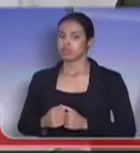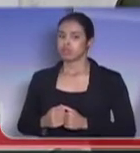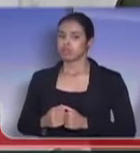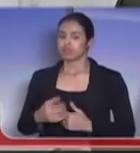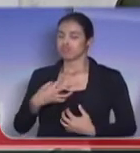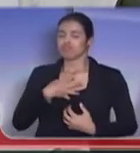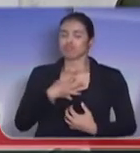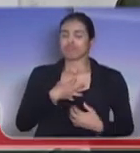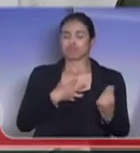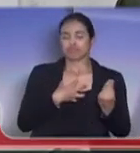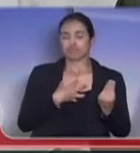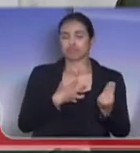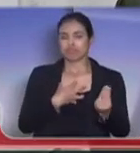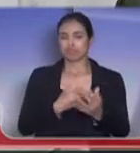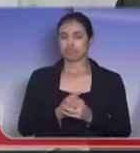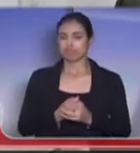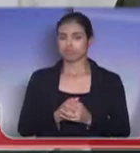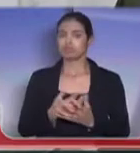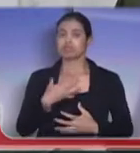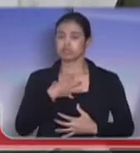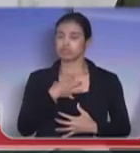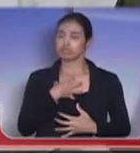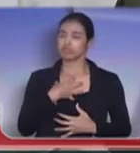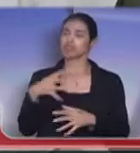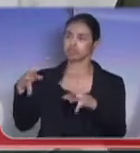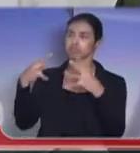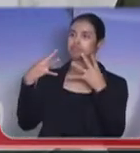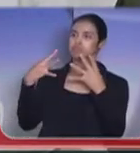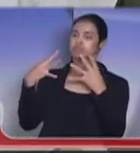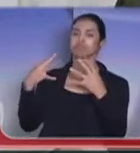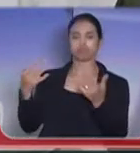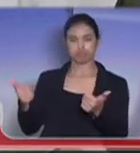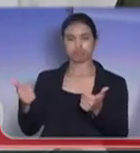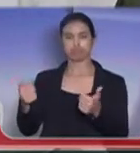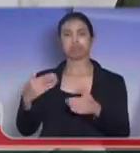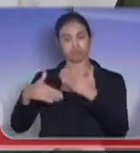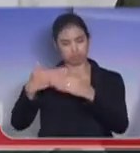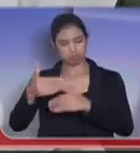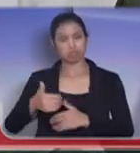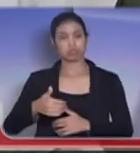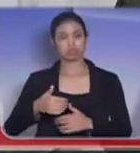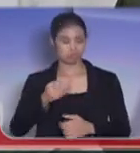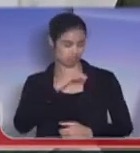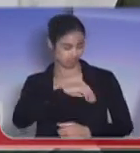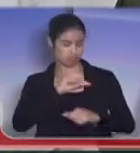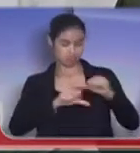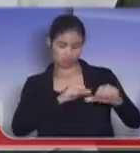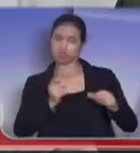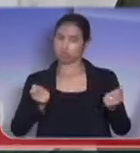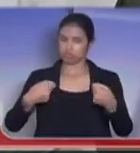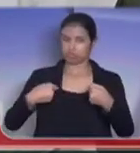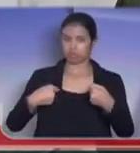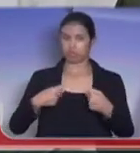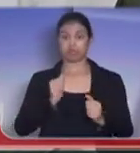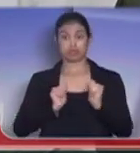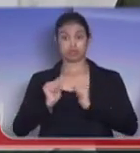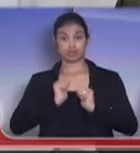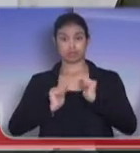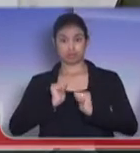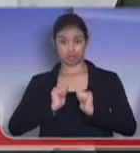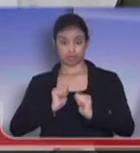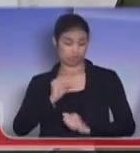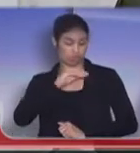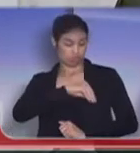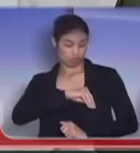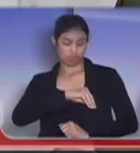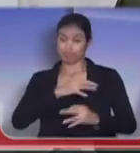uma uma coisa bem positiva no sentido de que haverá possivelmente um reajuste este ano espero que seja um reajuste adequado